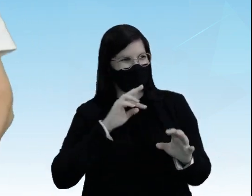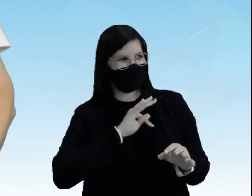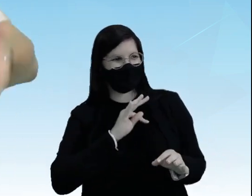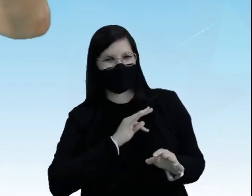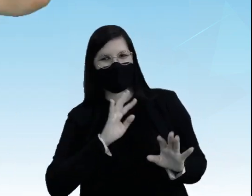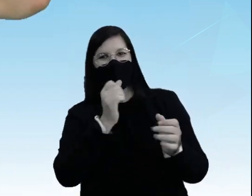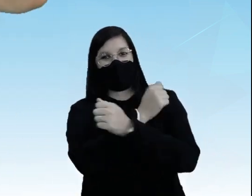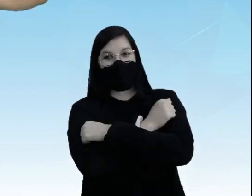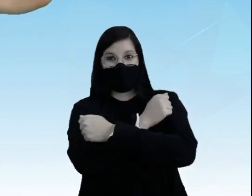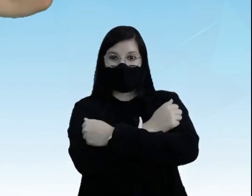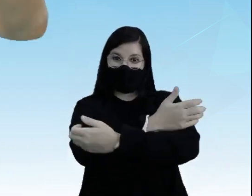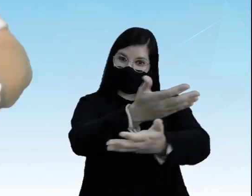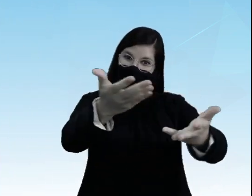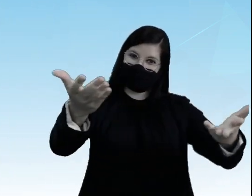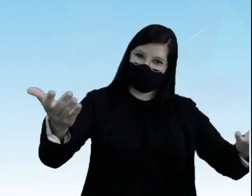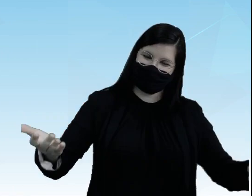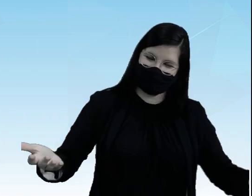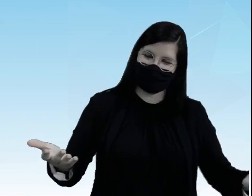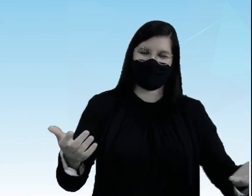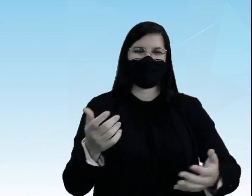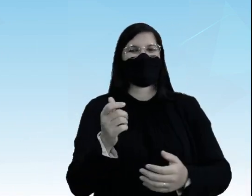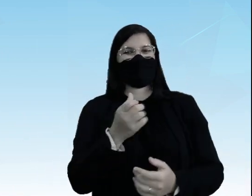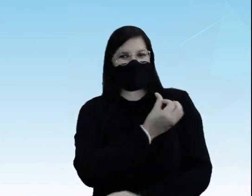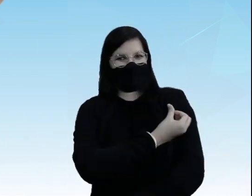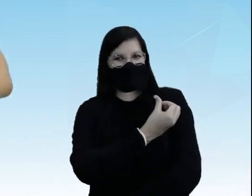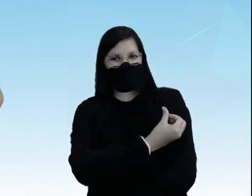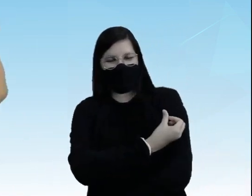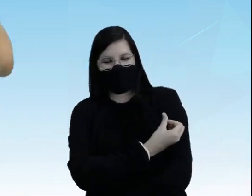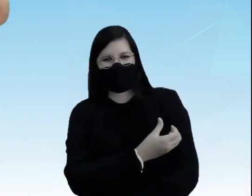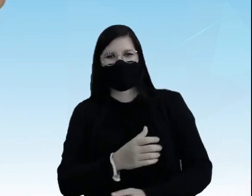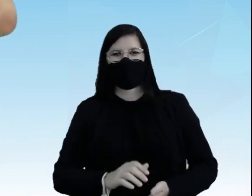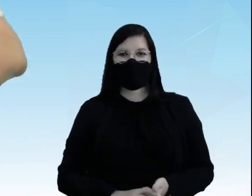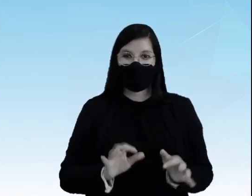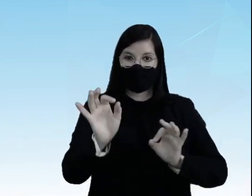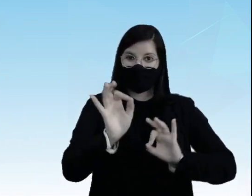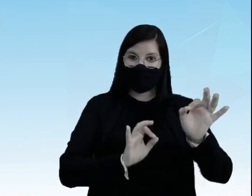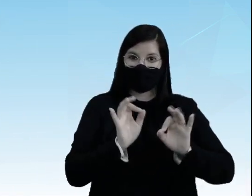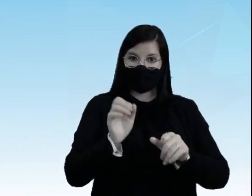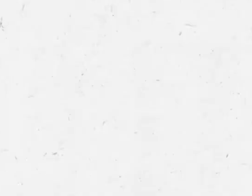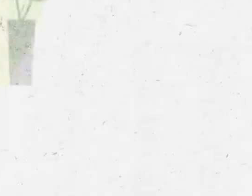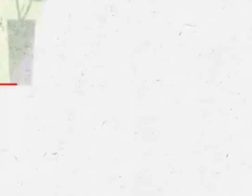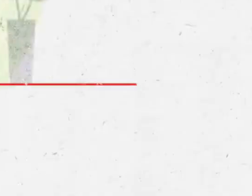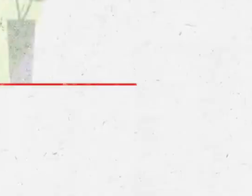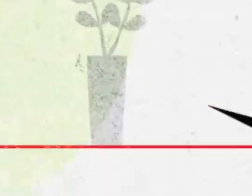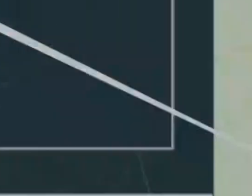aqui, e um abraço a todos vocês, estudantes do 6º ano. E planejamento!